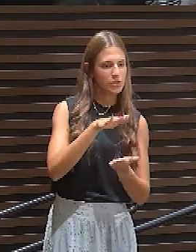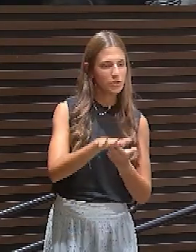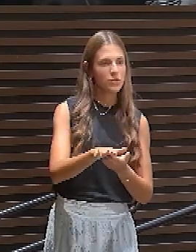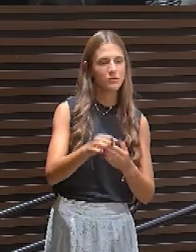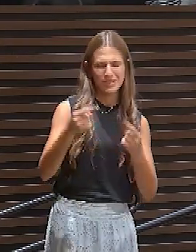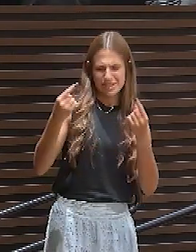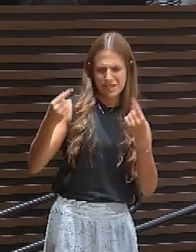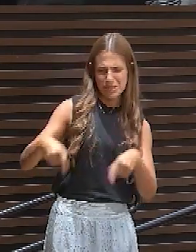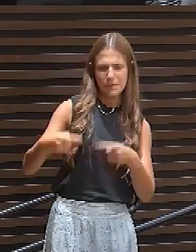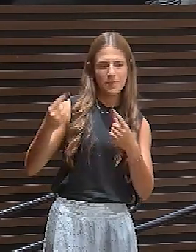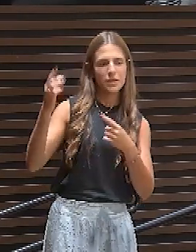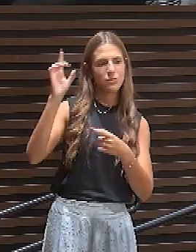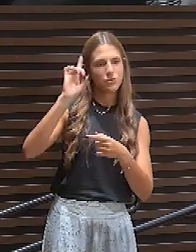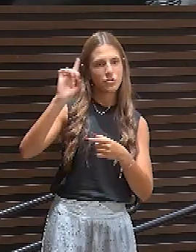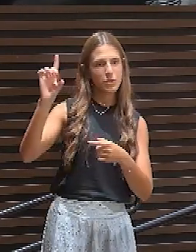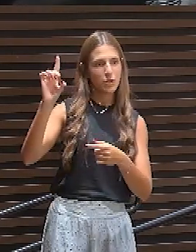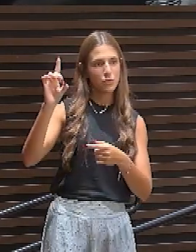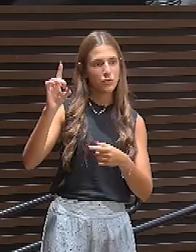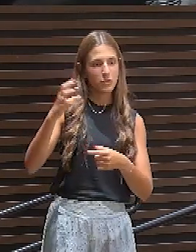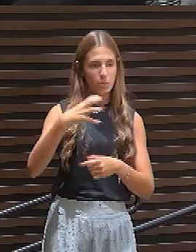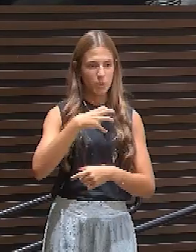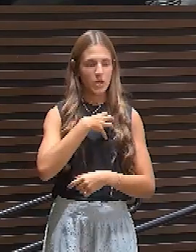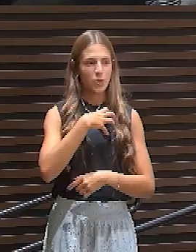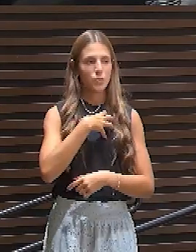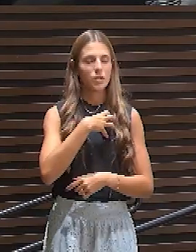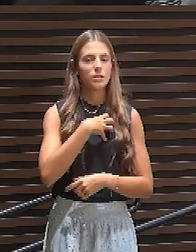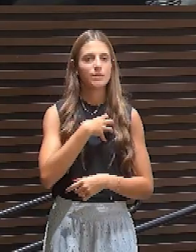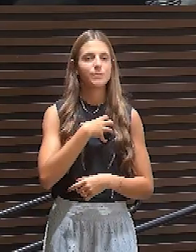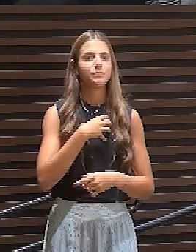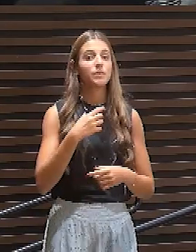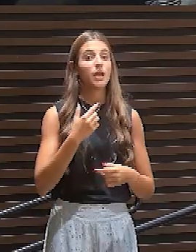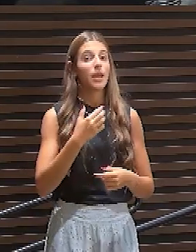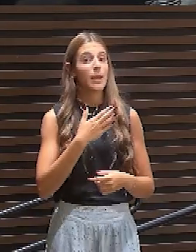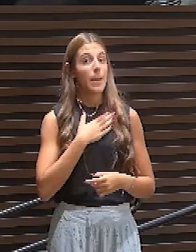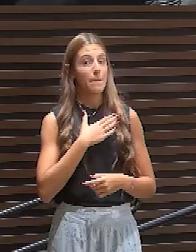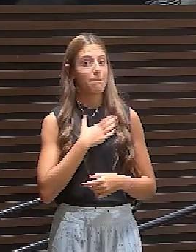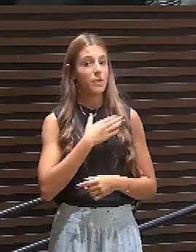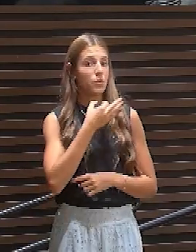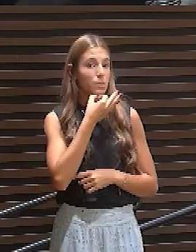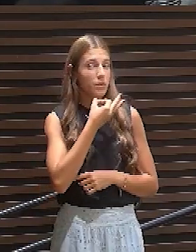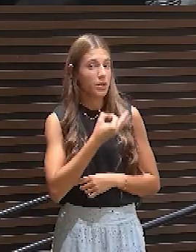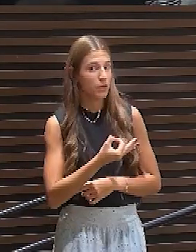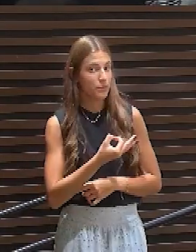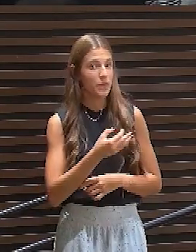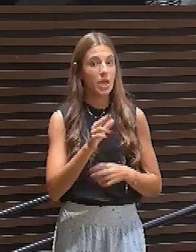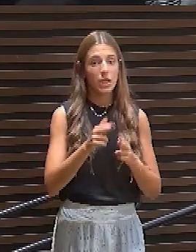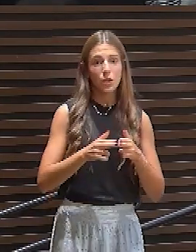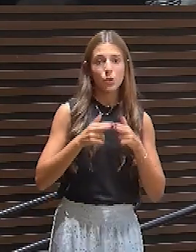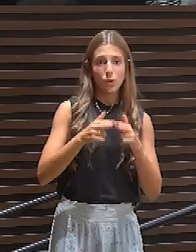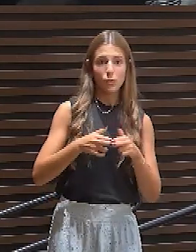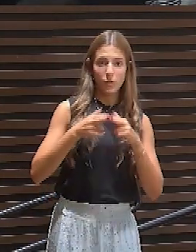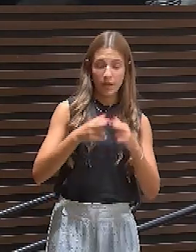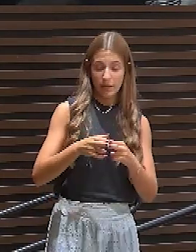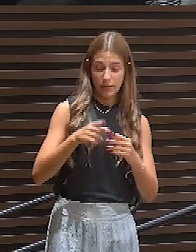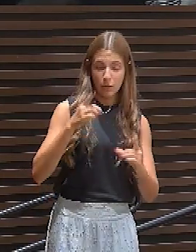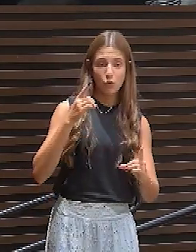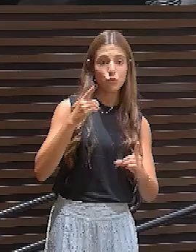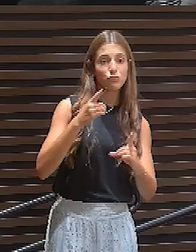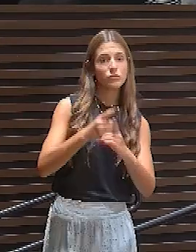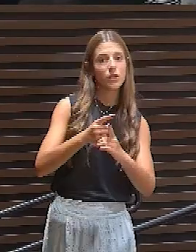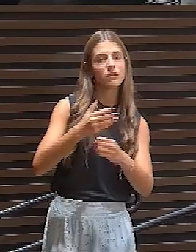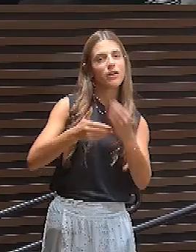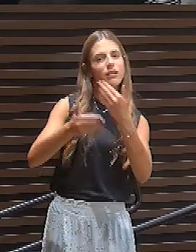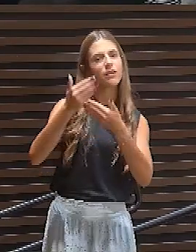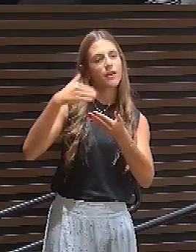inimigos de Deus por natureza. E o meu palpite é que Noé foi achado pela